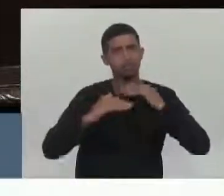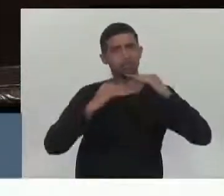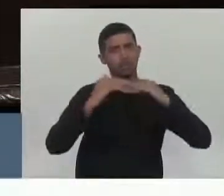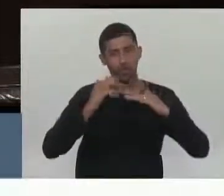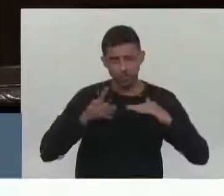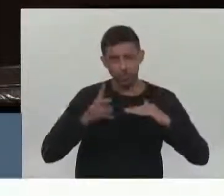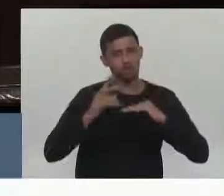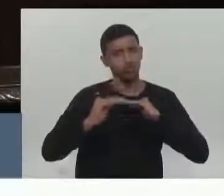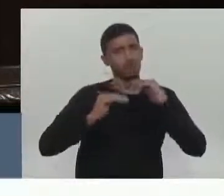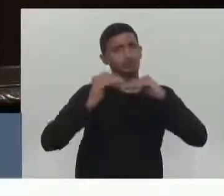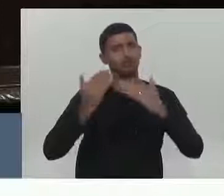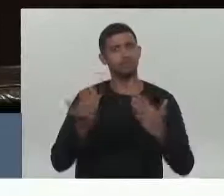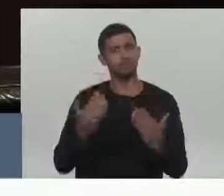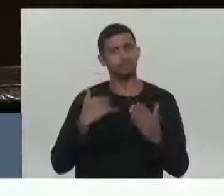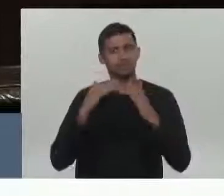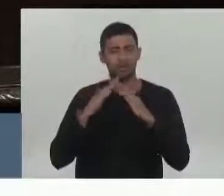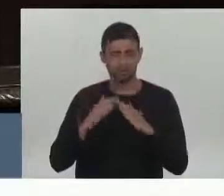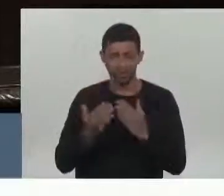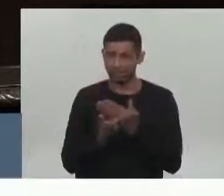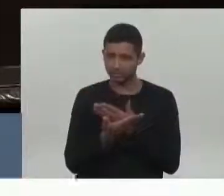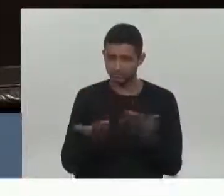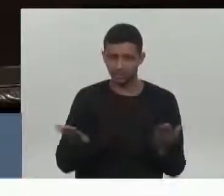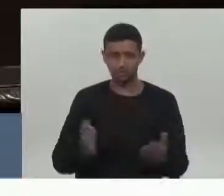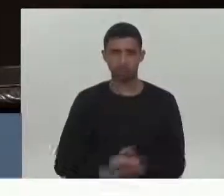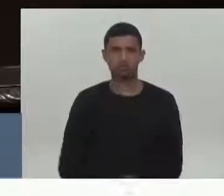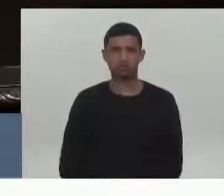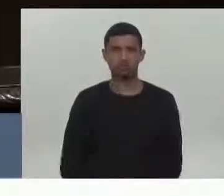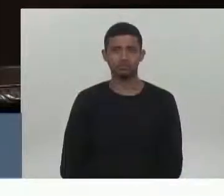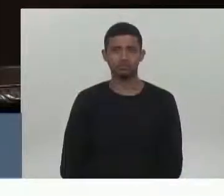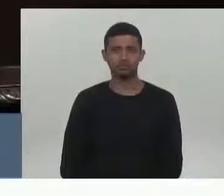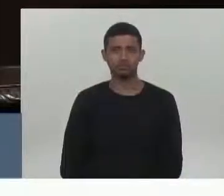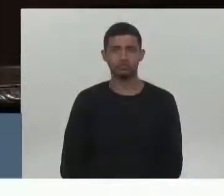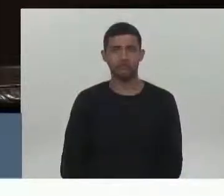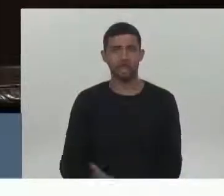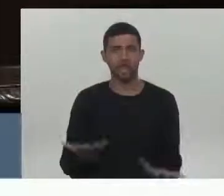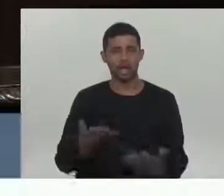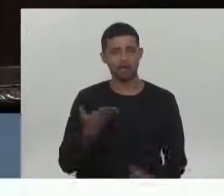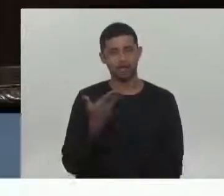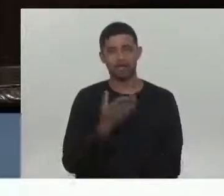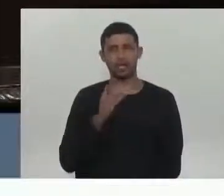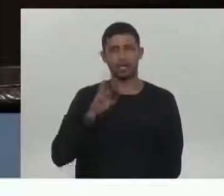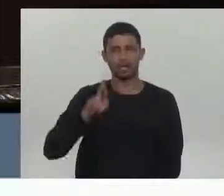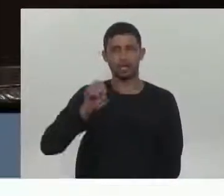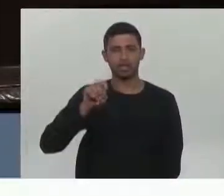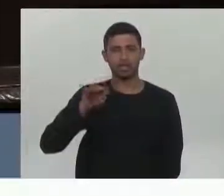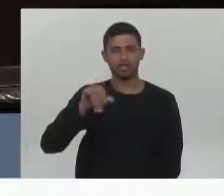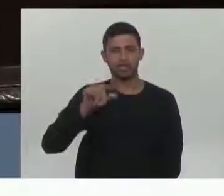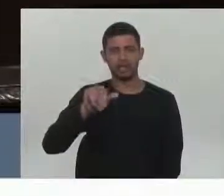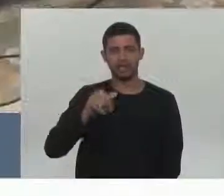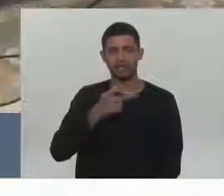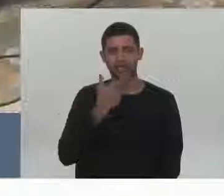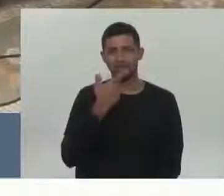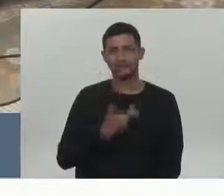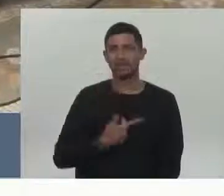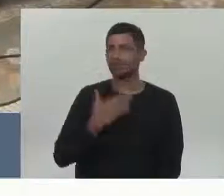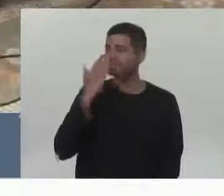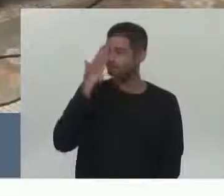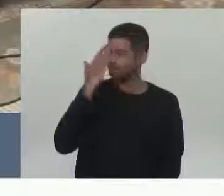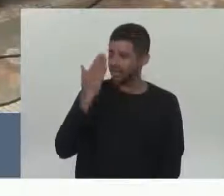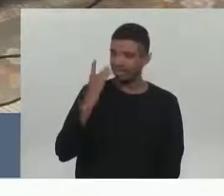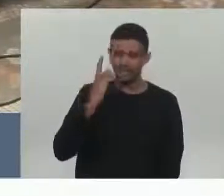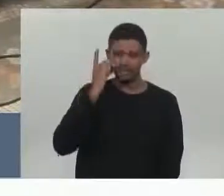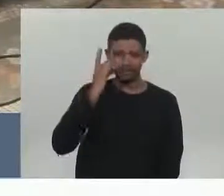mais. Eu peço a Vossas Excelências esse primeiro registro. A deputada Renata me pediu uma parte. Pois não, muito obrigada,